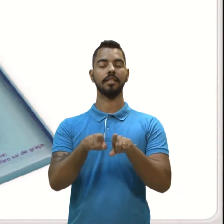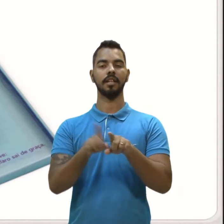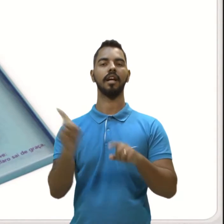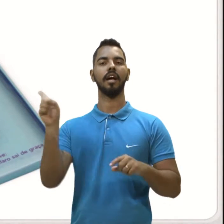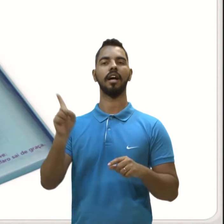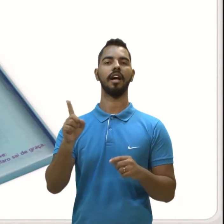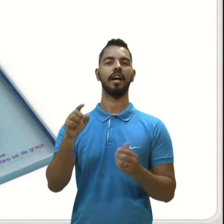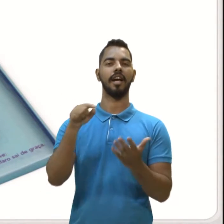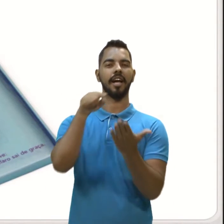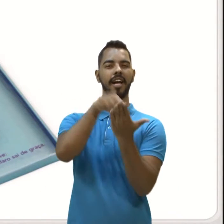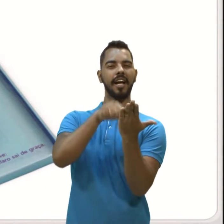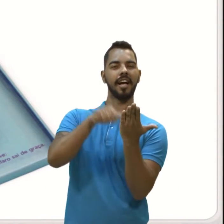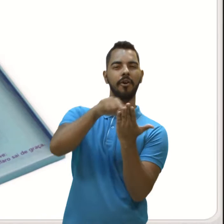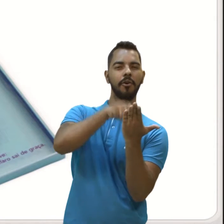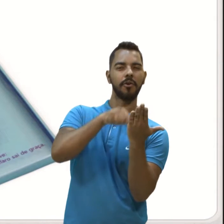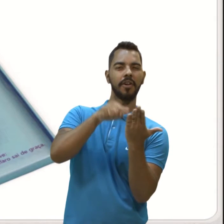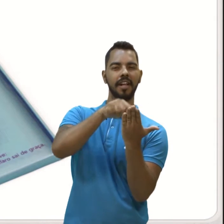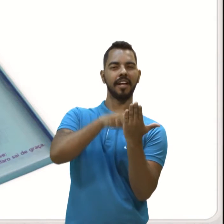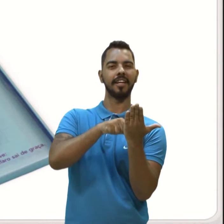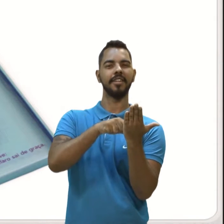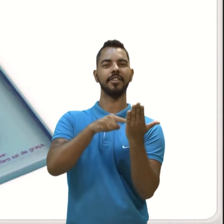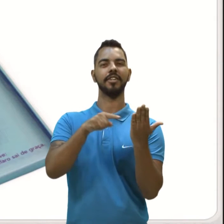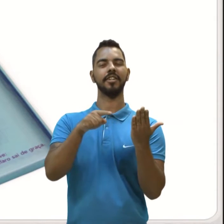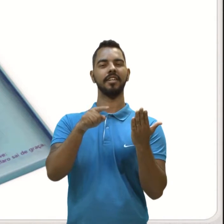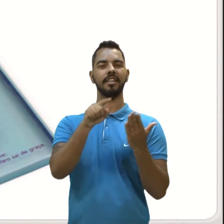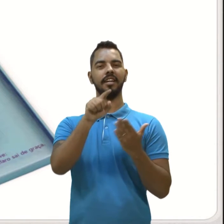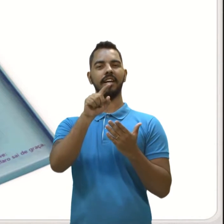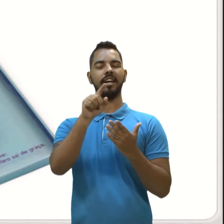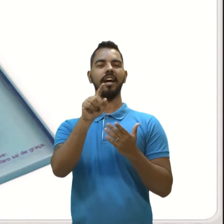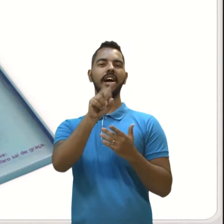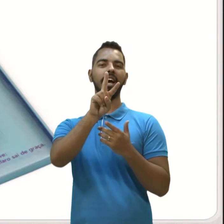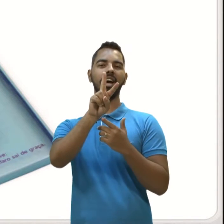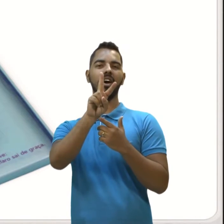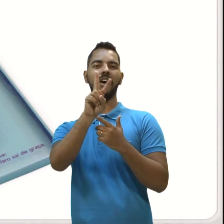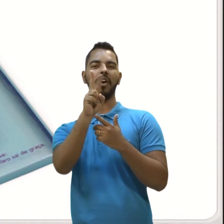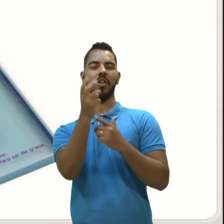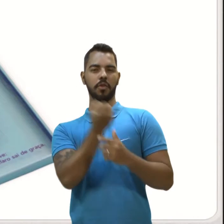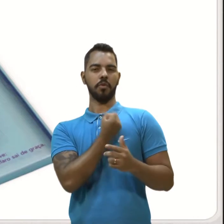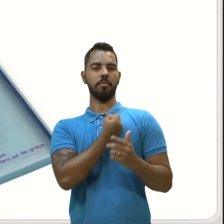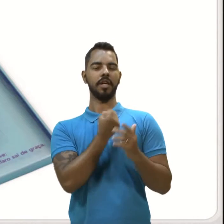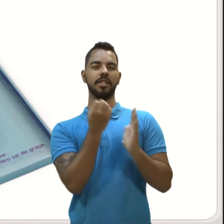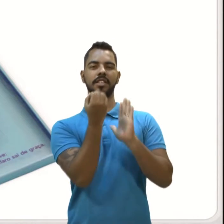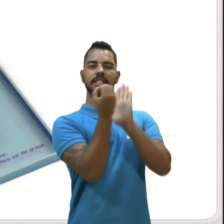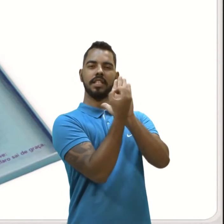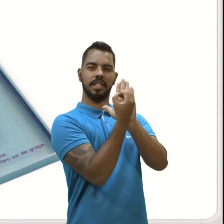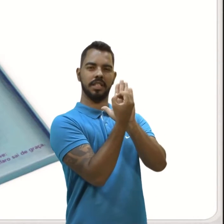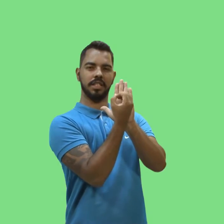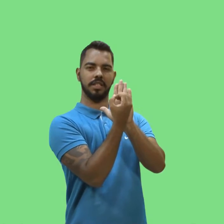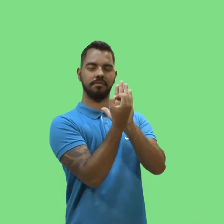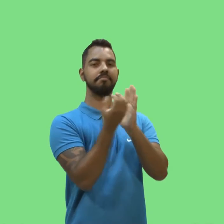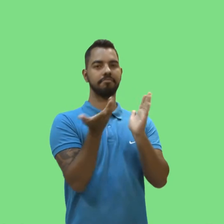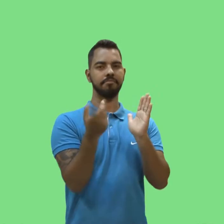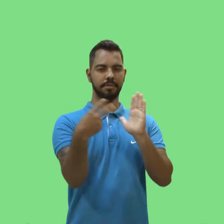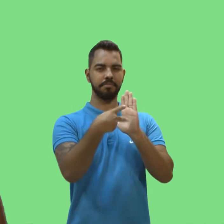GSM a custo zero. E aí você vê a calculadora com o valor